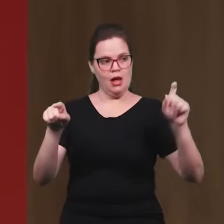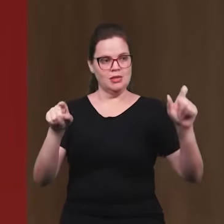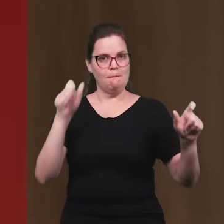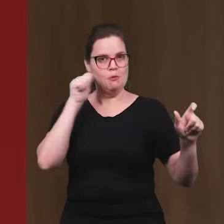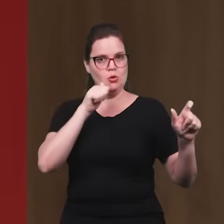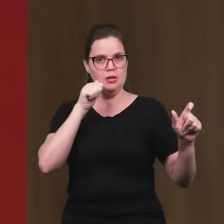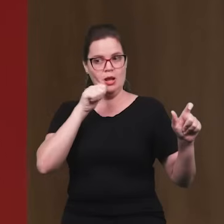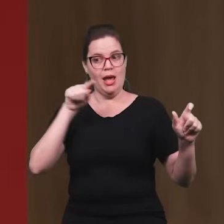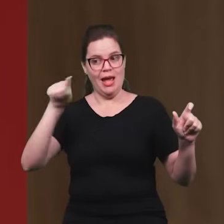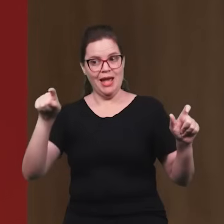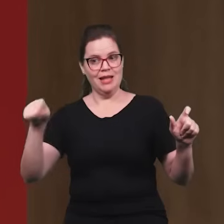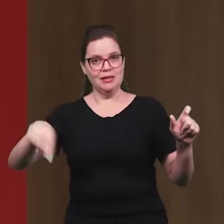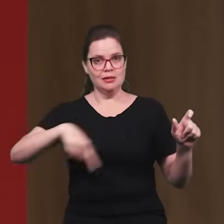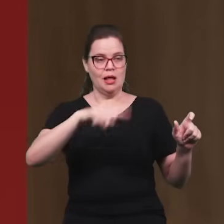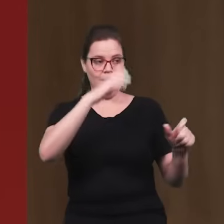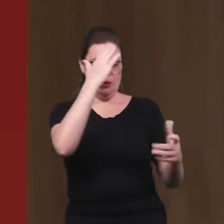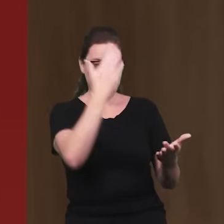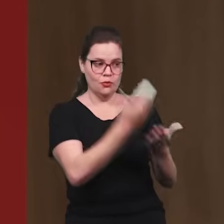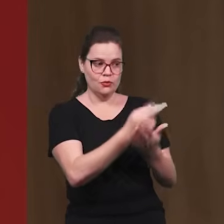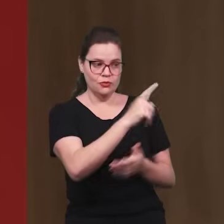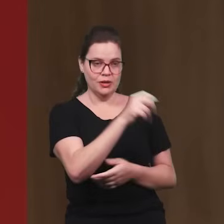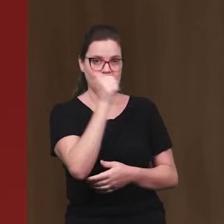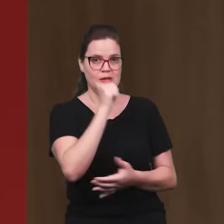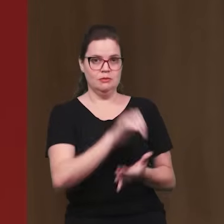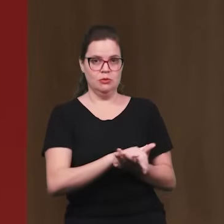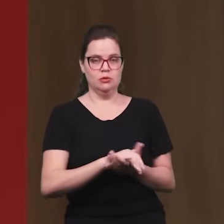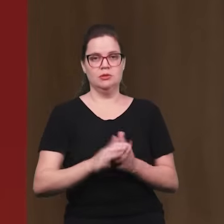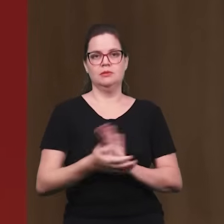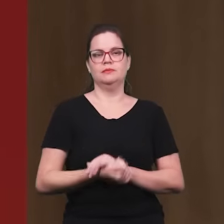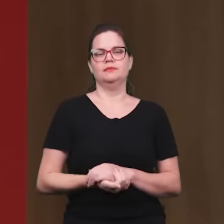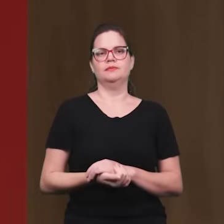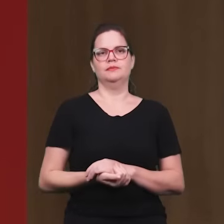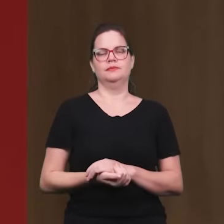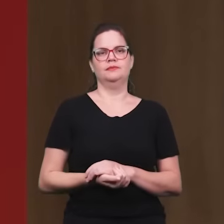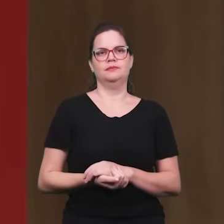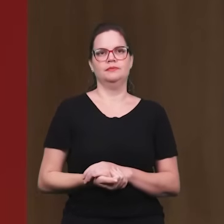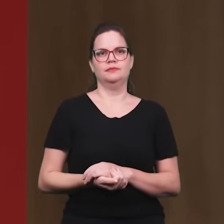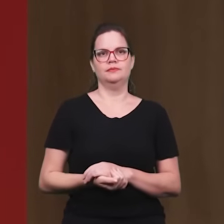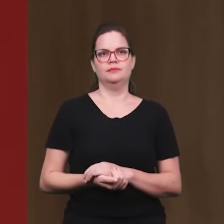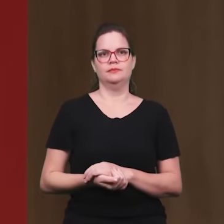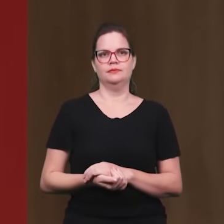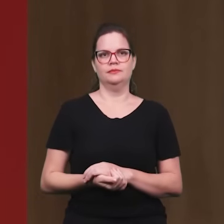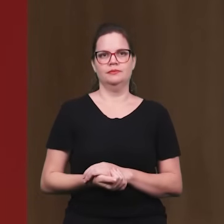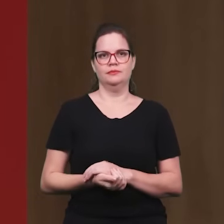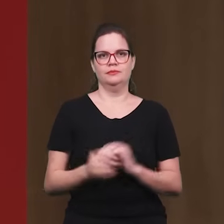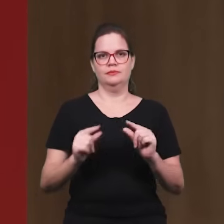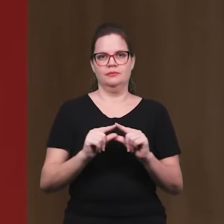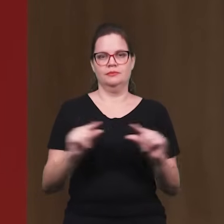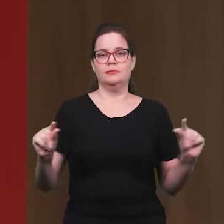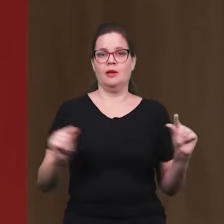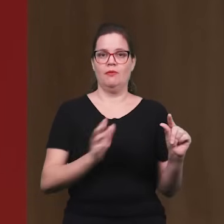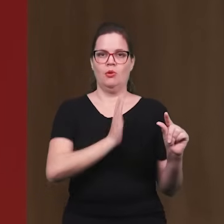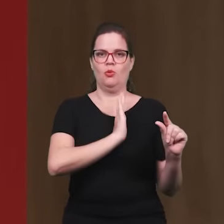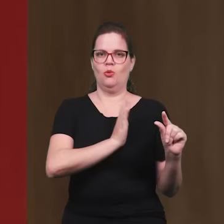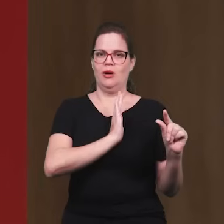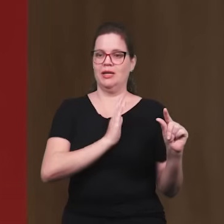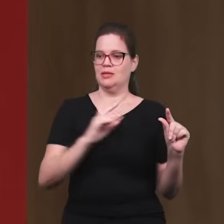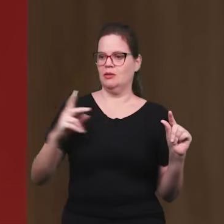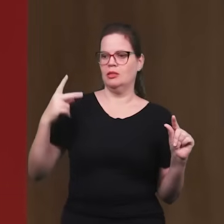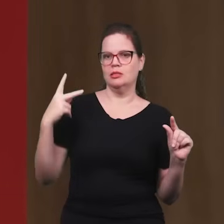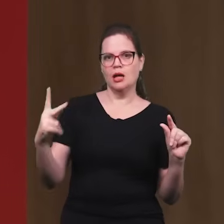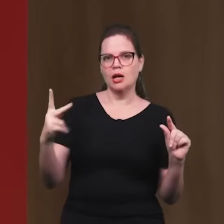nela confiado. Então, essa expressão aqui, o coração do seu marido está